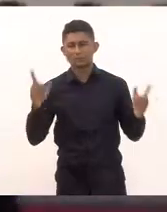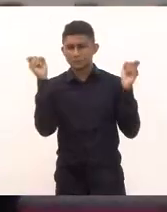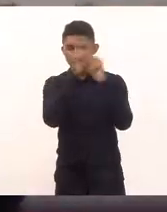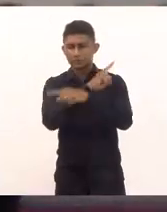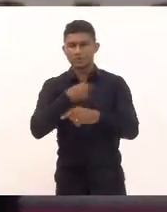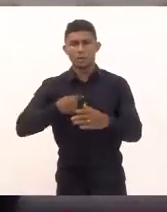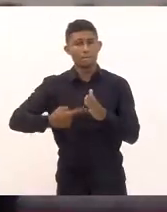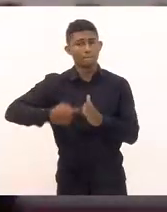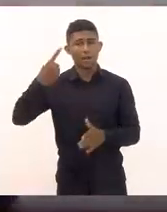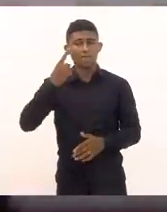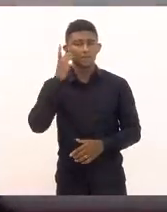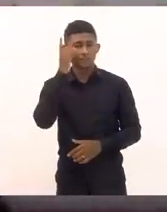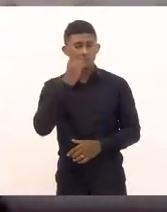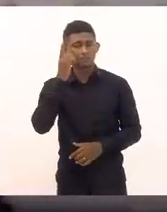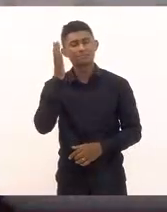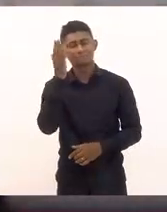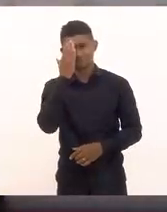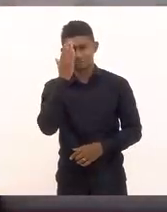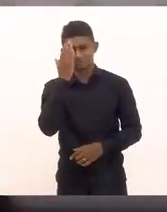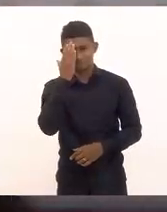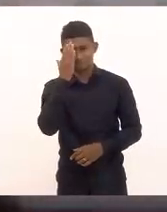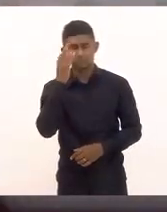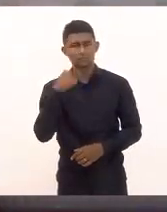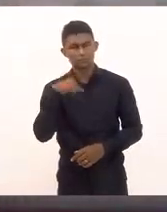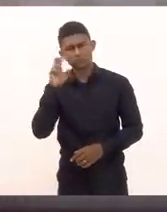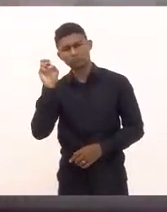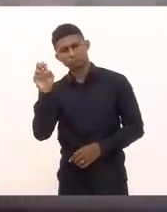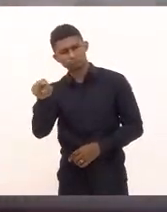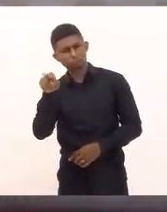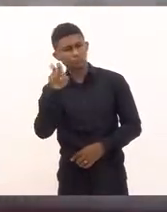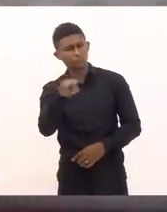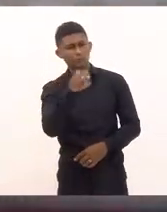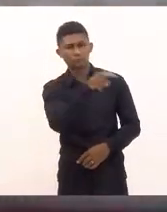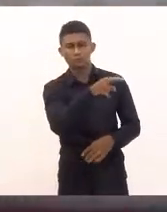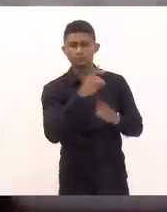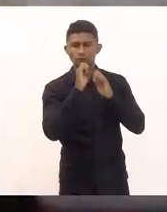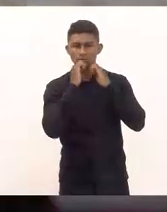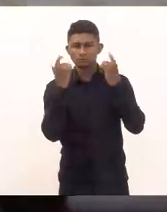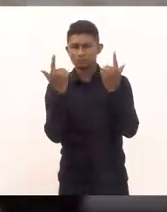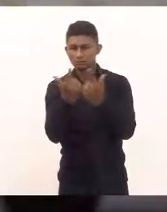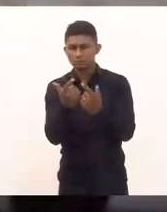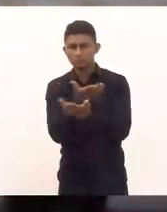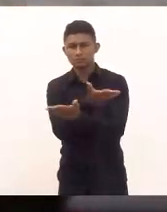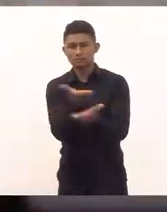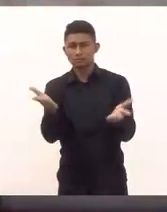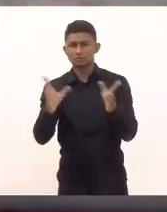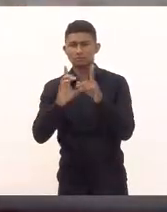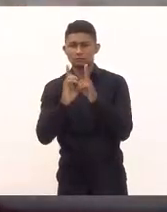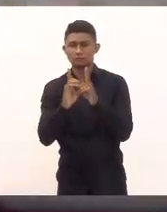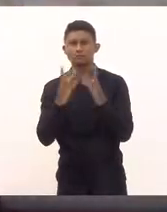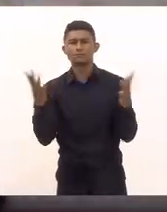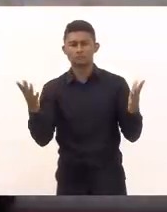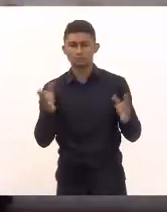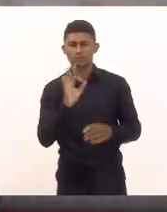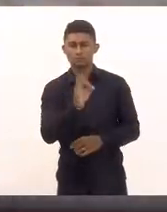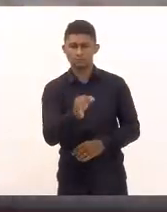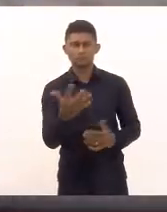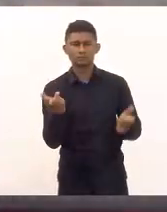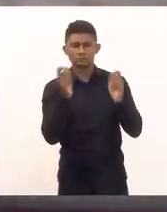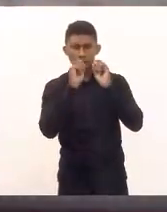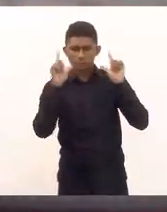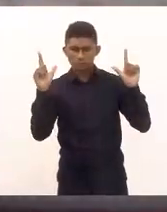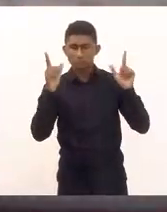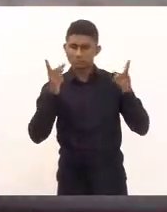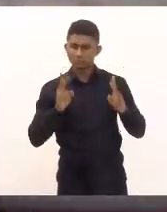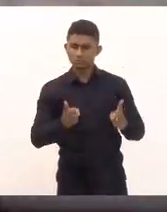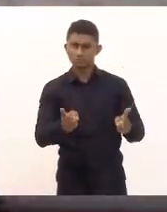primeiro mandato e sei e tenho visto o quanto a Casa vem sendo democrática, o quanto a Casa esteve alerta